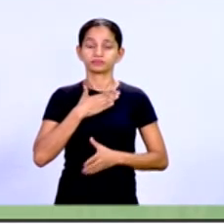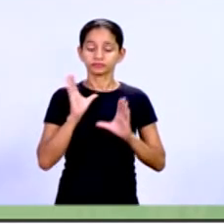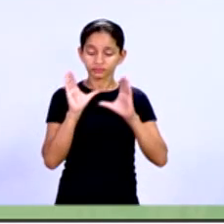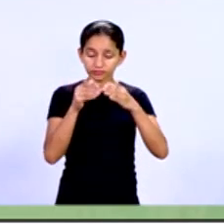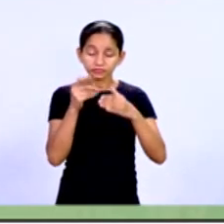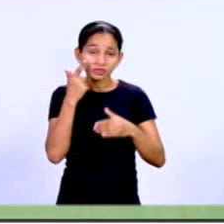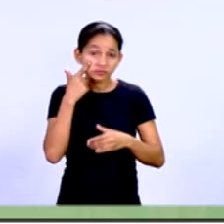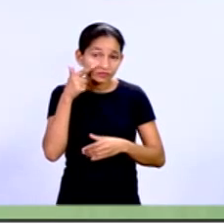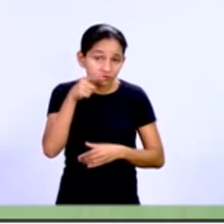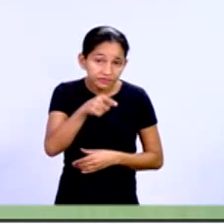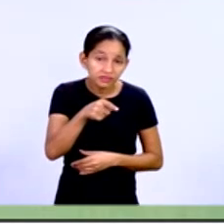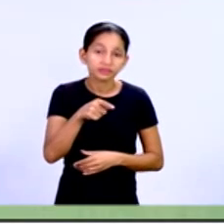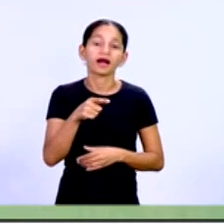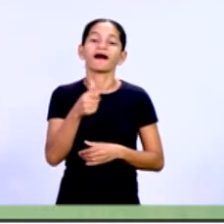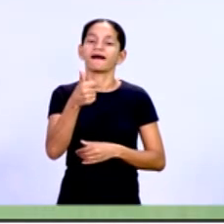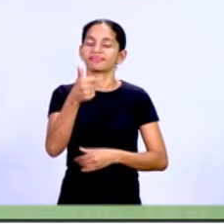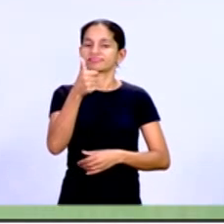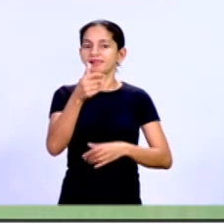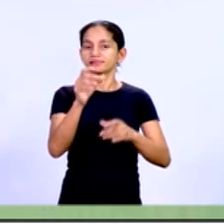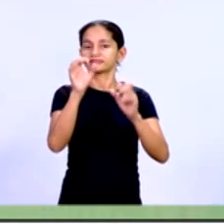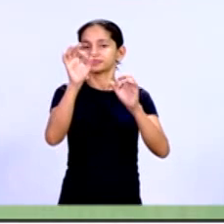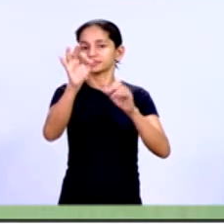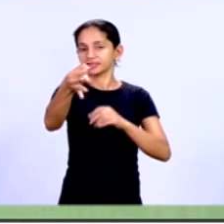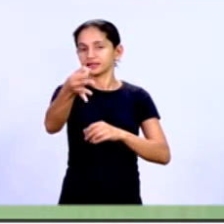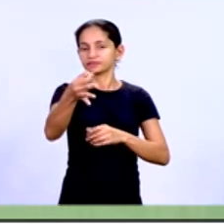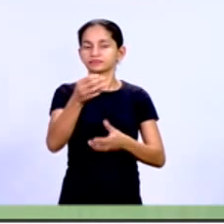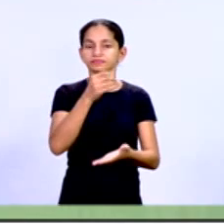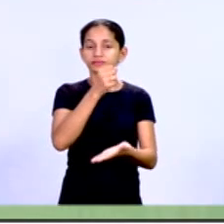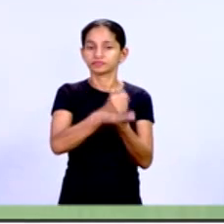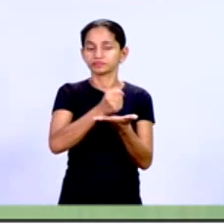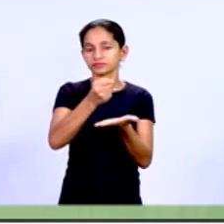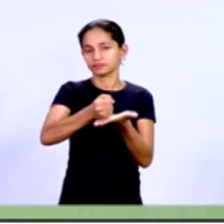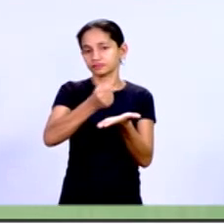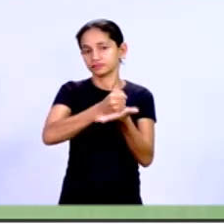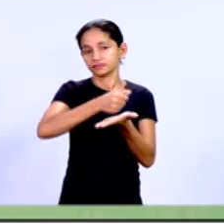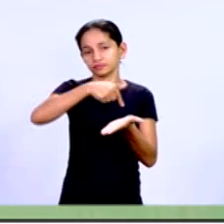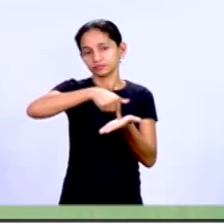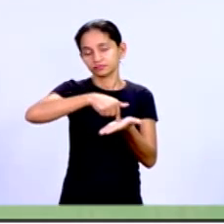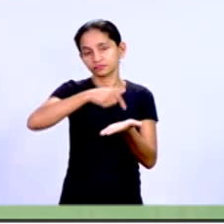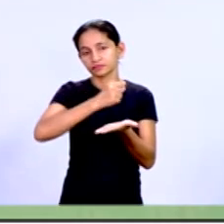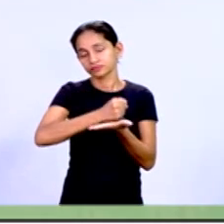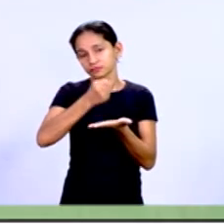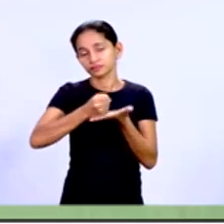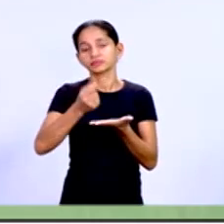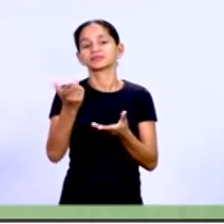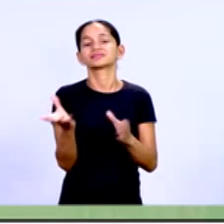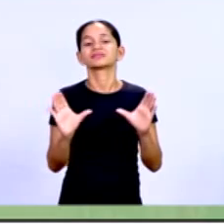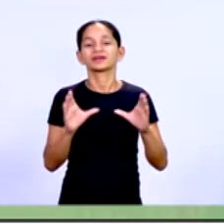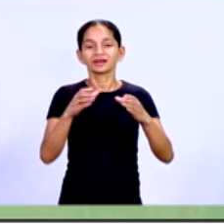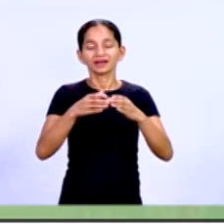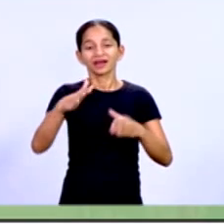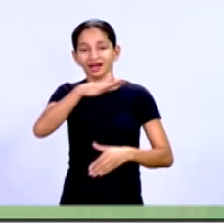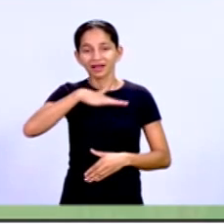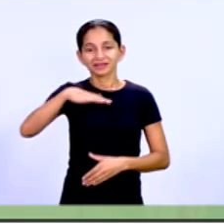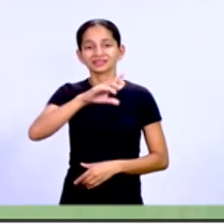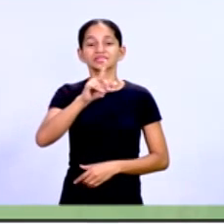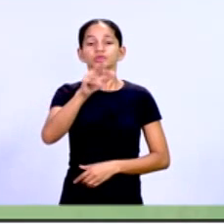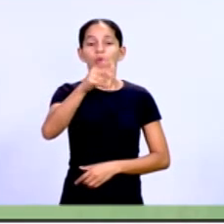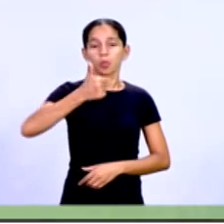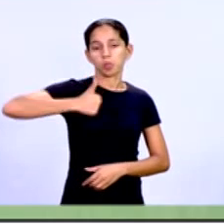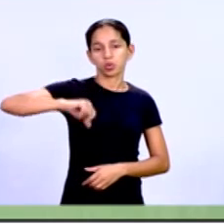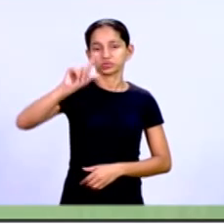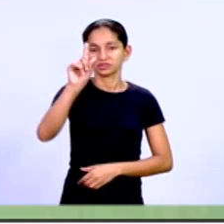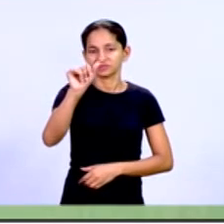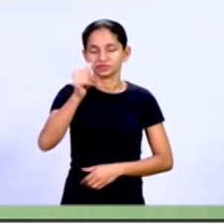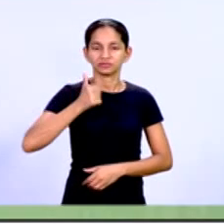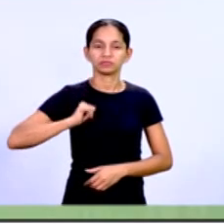como uma sociedade anônima, reconheça aquele título e tem que ter o registro na Bolsa de Valores. Senão não tem validade como